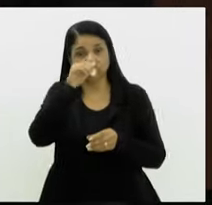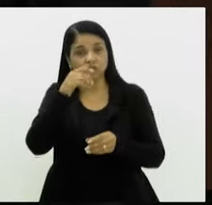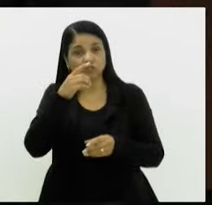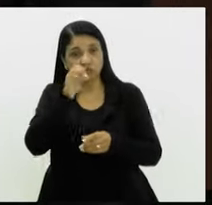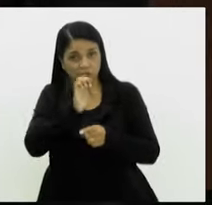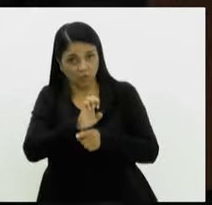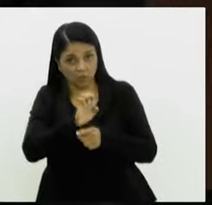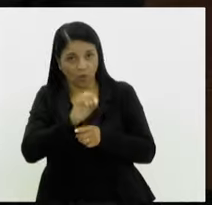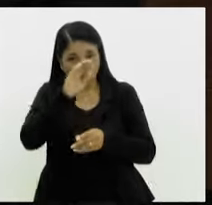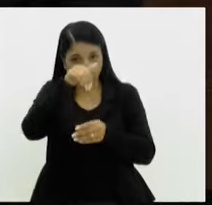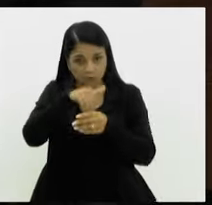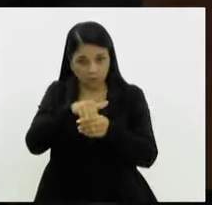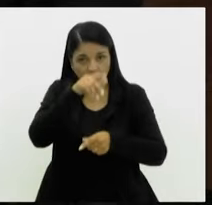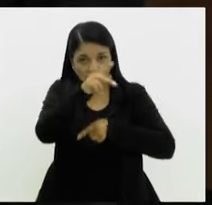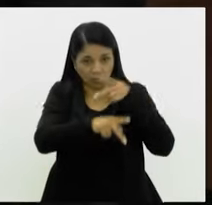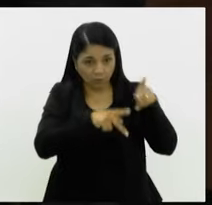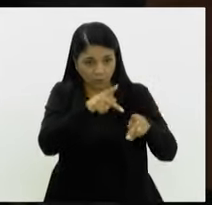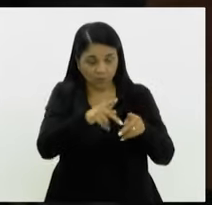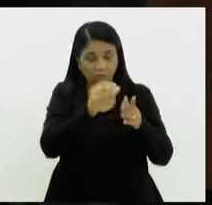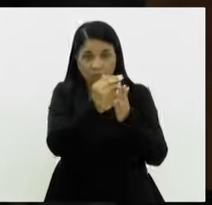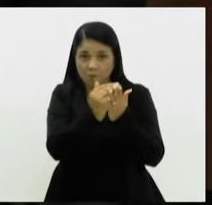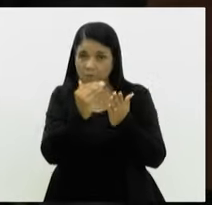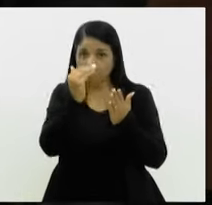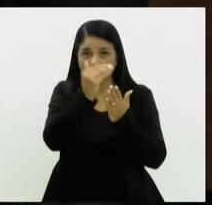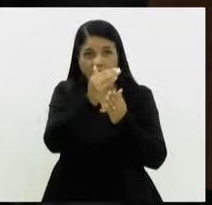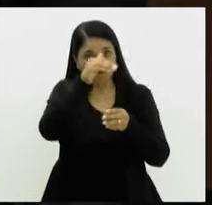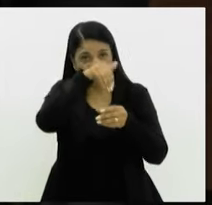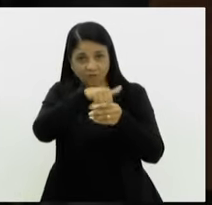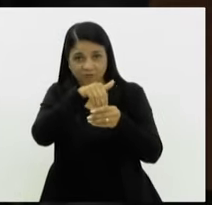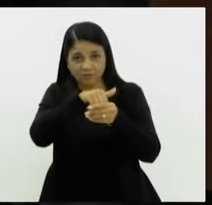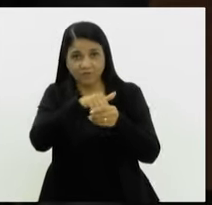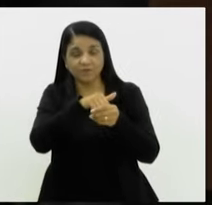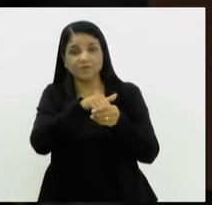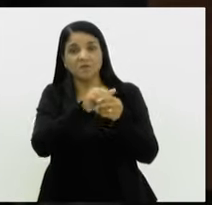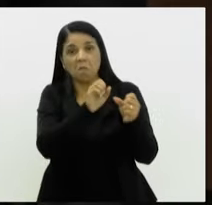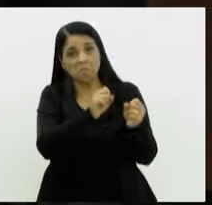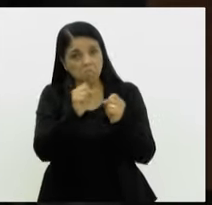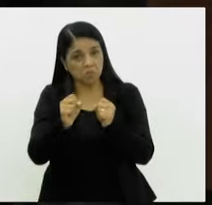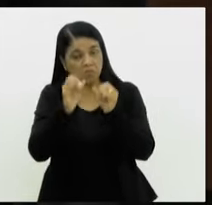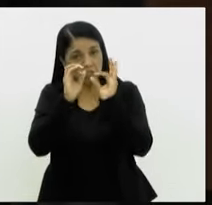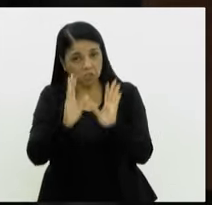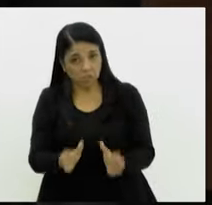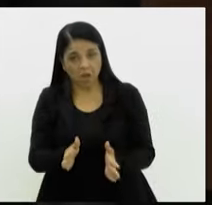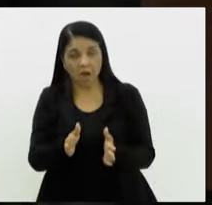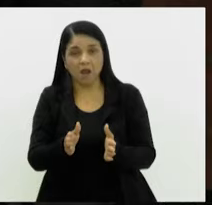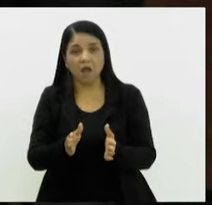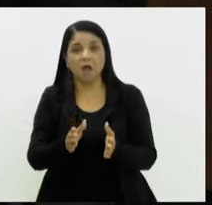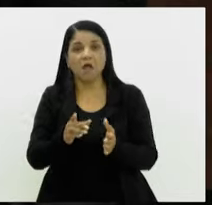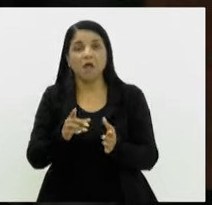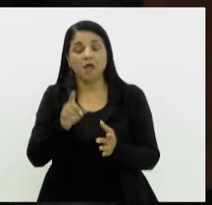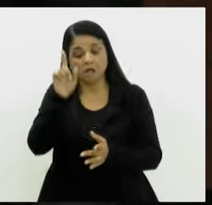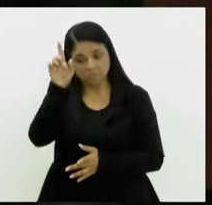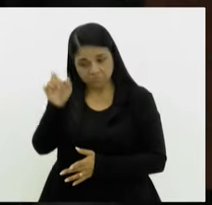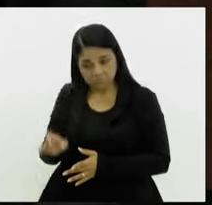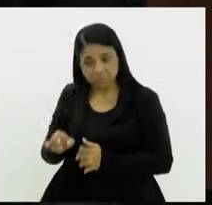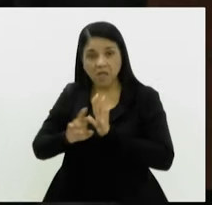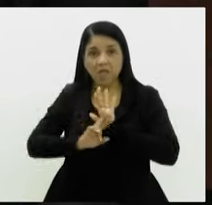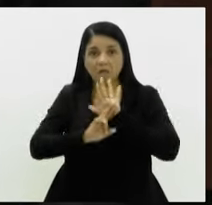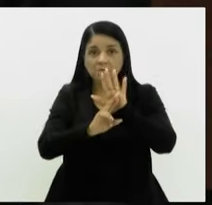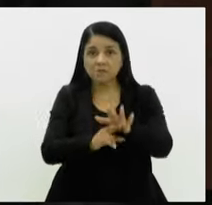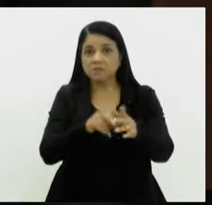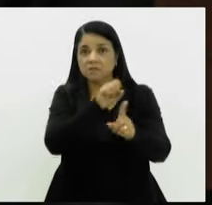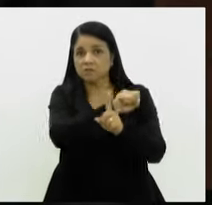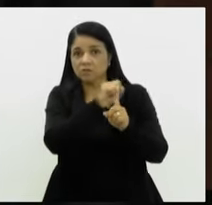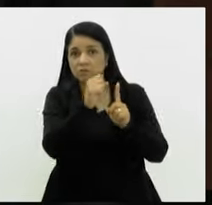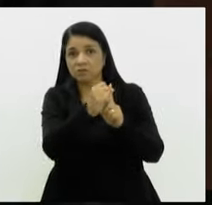sua maioria tem voto soberano, é um poder constituído, se ele não é em absoluto, representante da